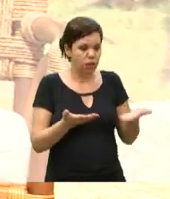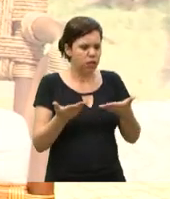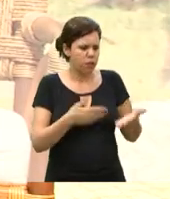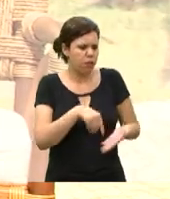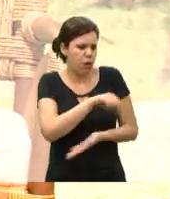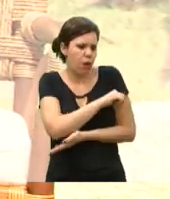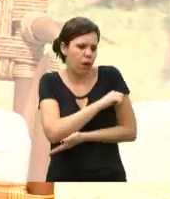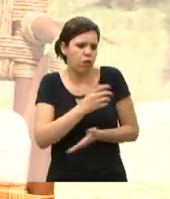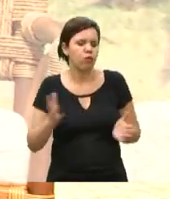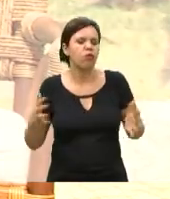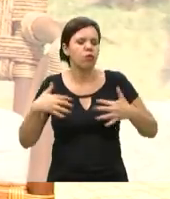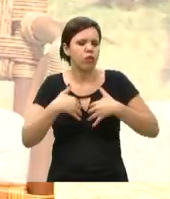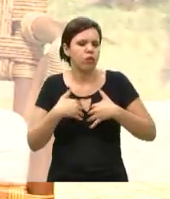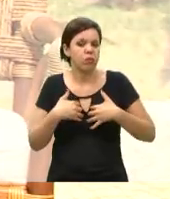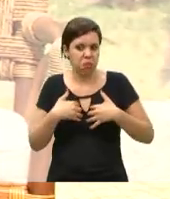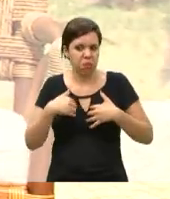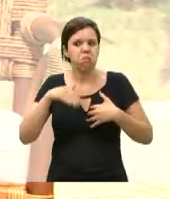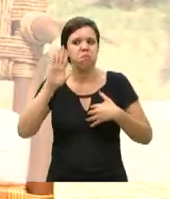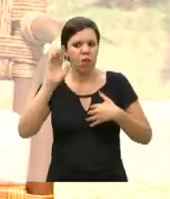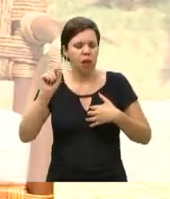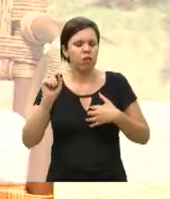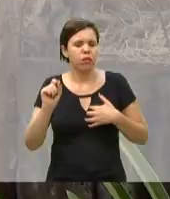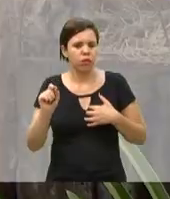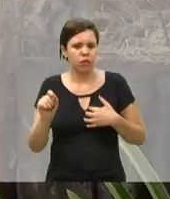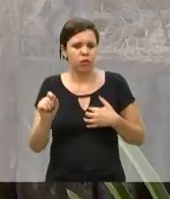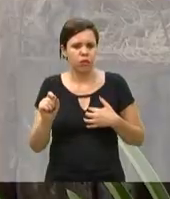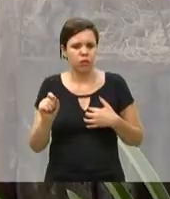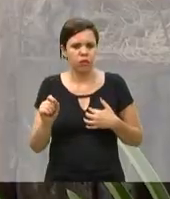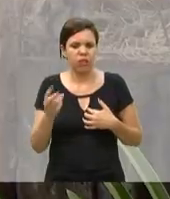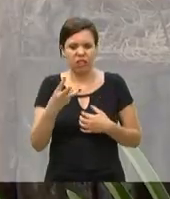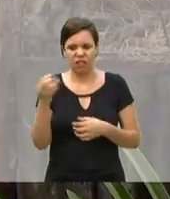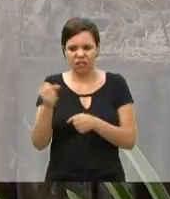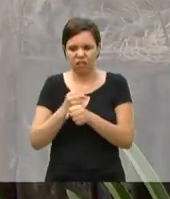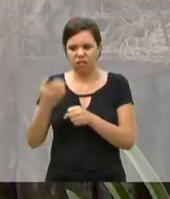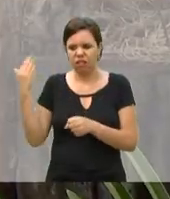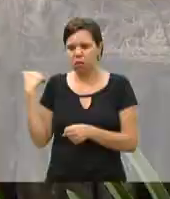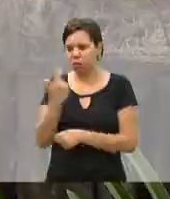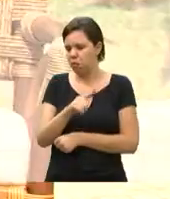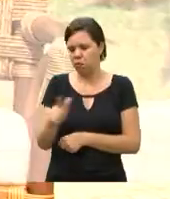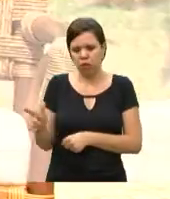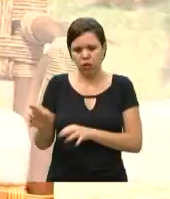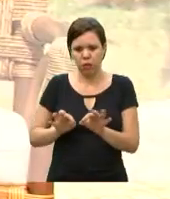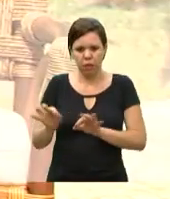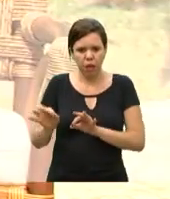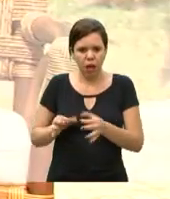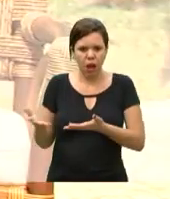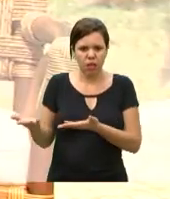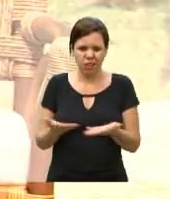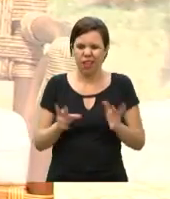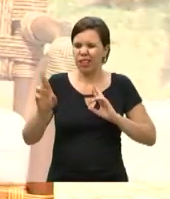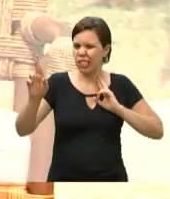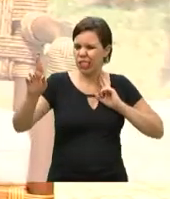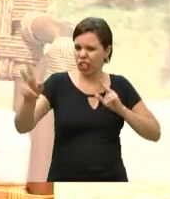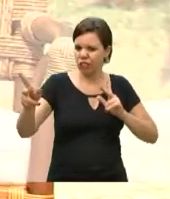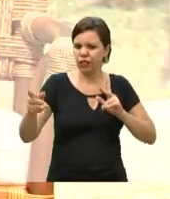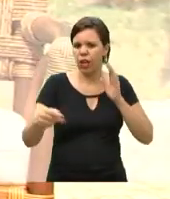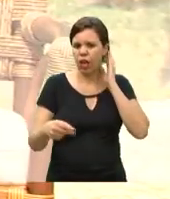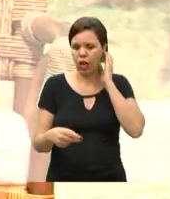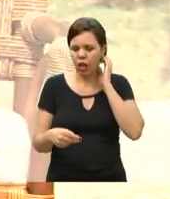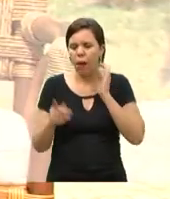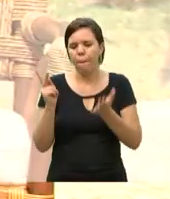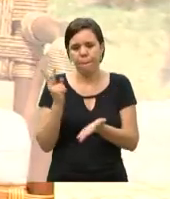Muito mais, né, do que há 30 anos atrás, não. Era diferente mesmo. A